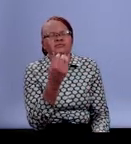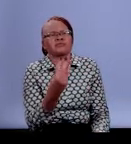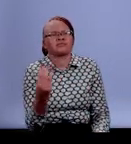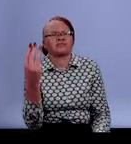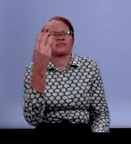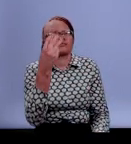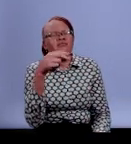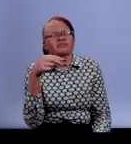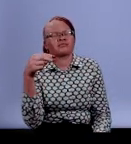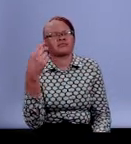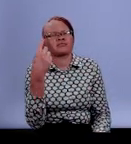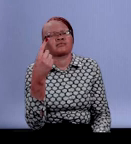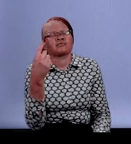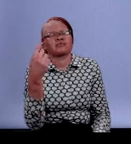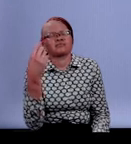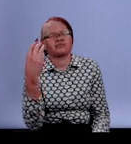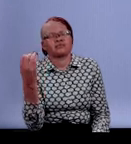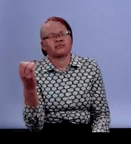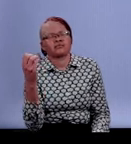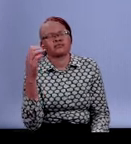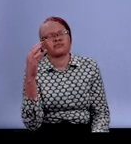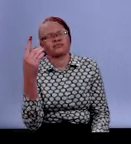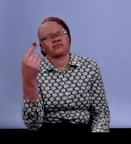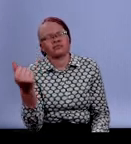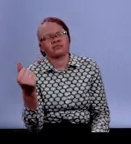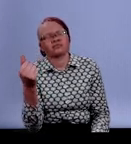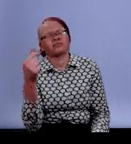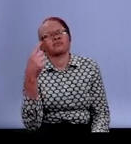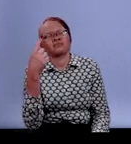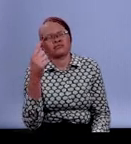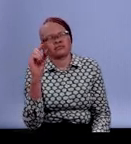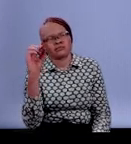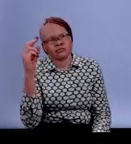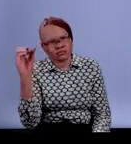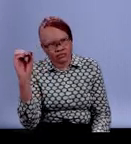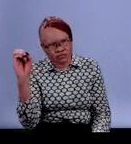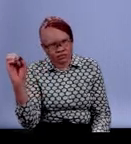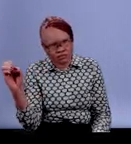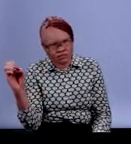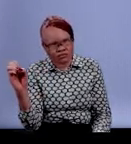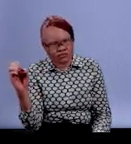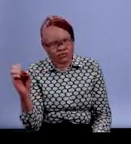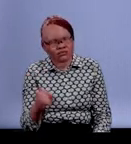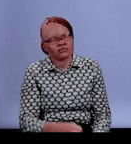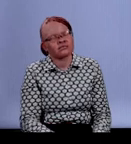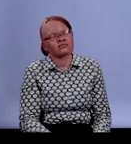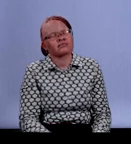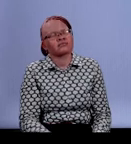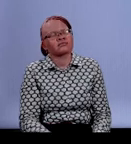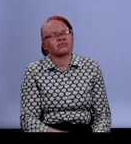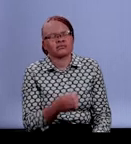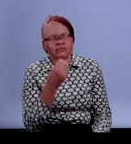3 = 10 X10 X10 é igual a cem vezes dez é igual a mim é